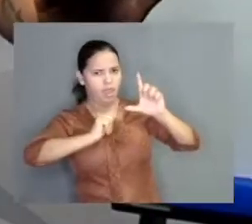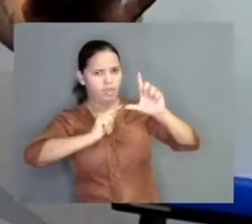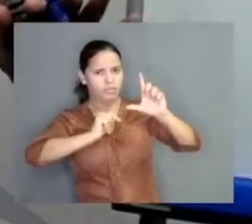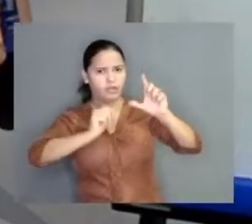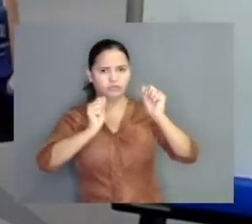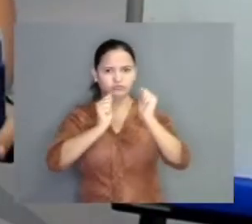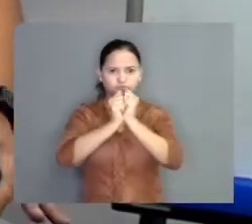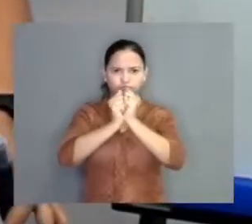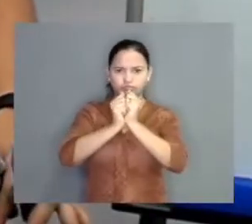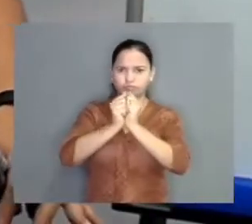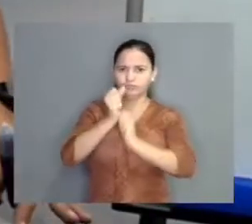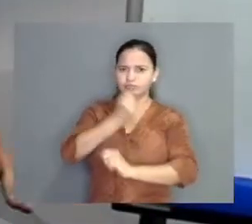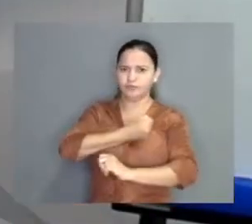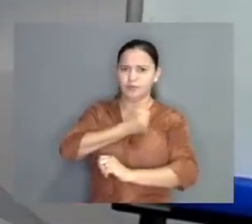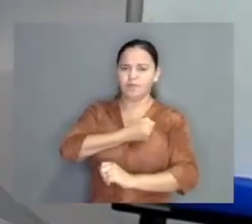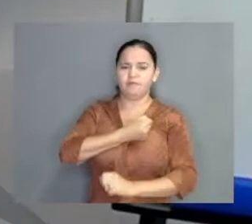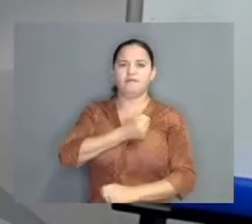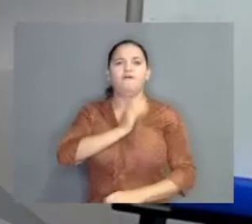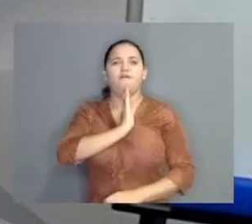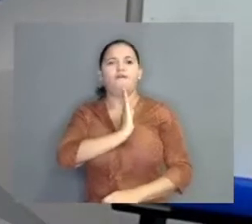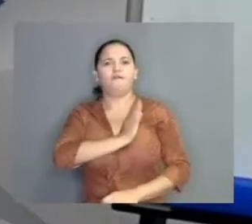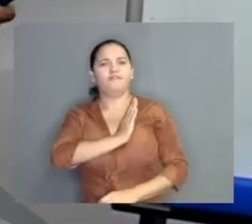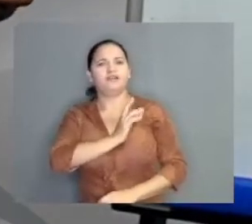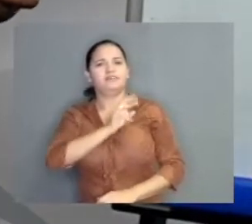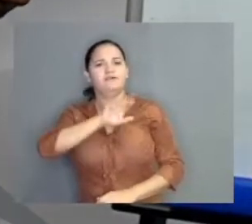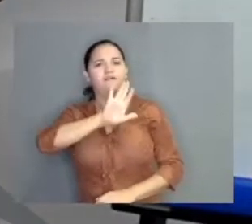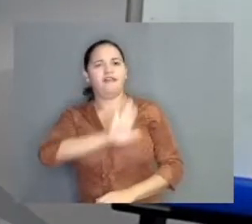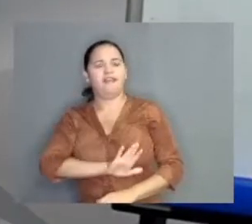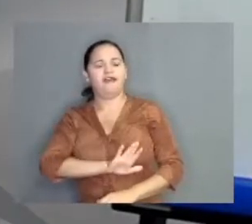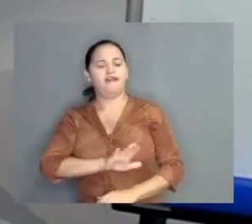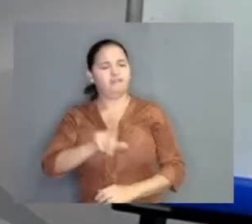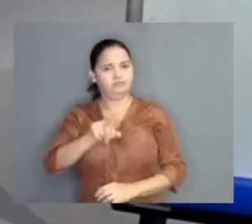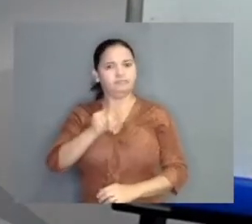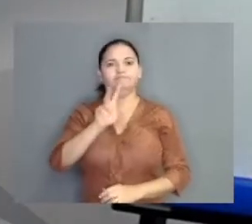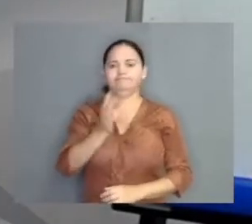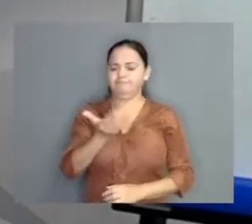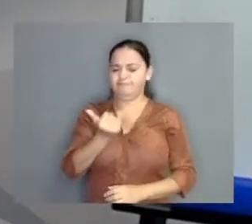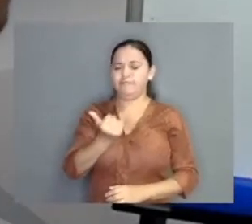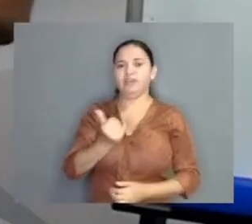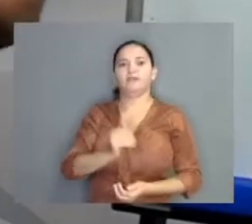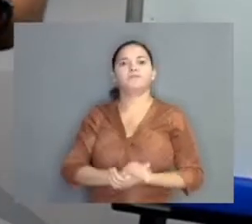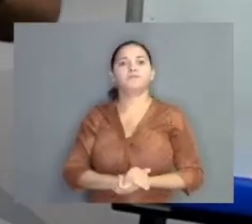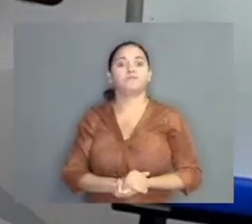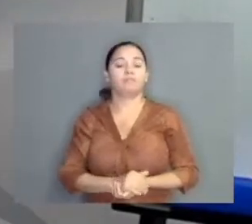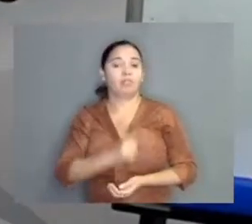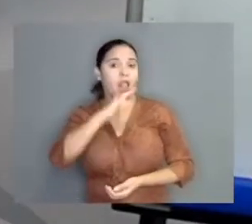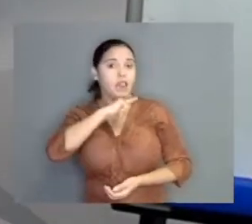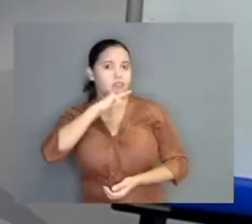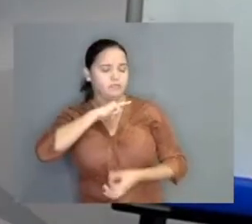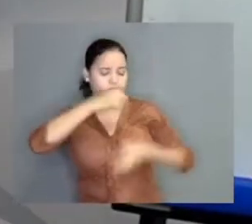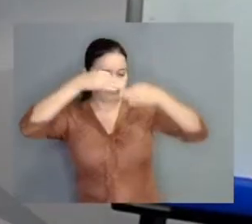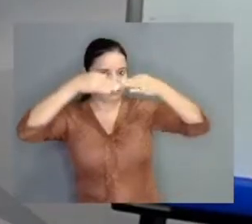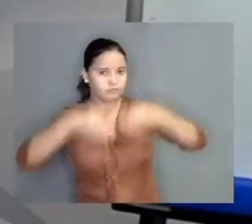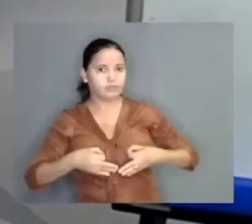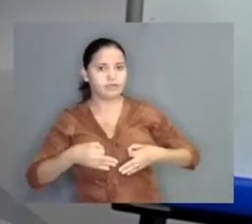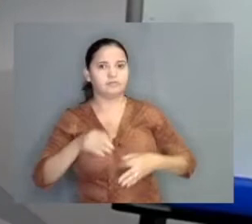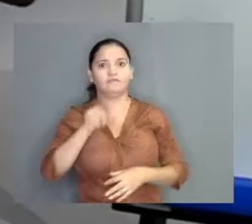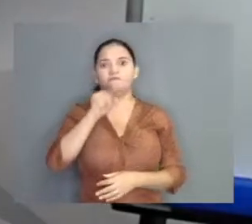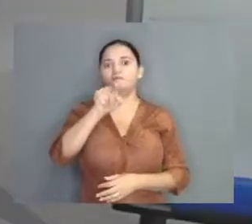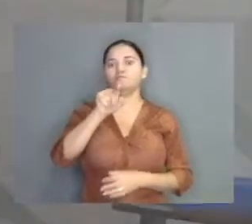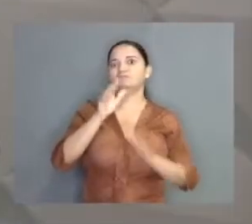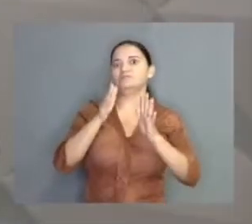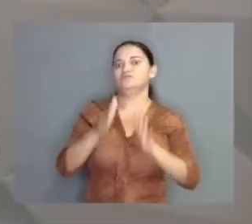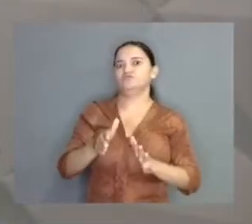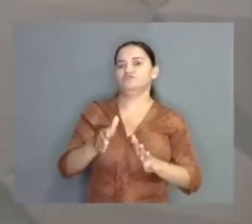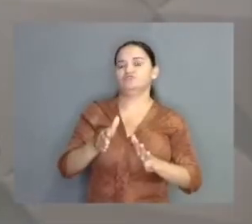isso? Relaxa o coração e vem comigo aqui. Tenho certeza que você já viu, certo? Em